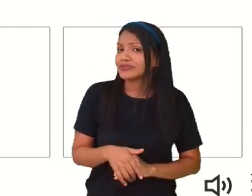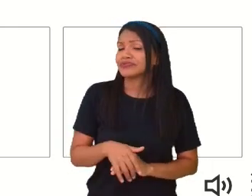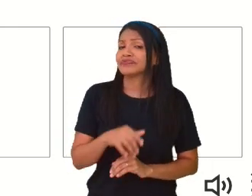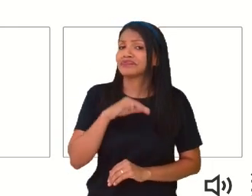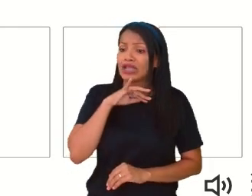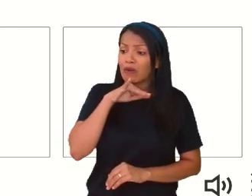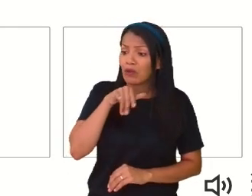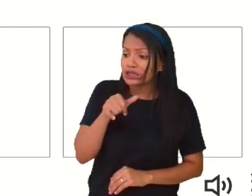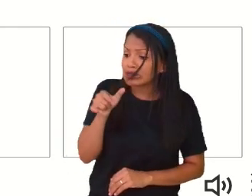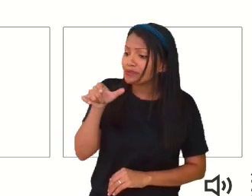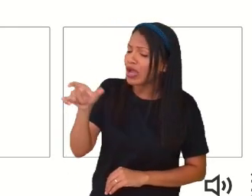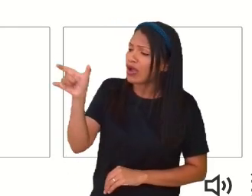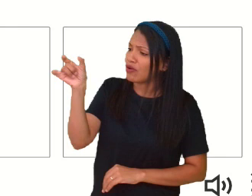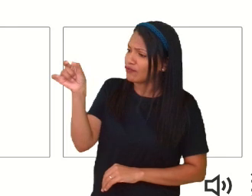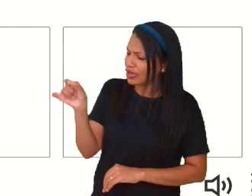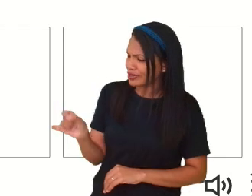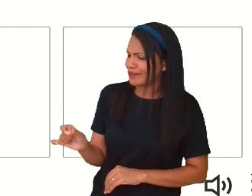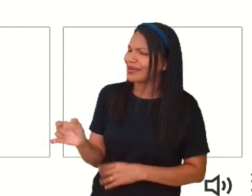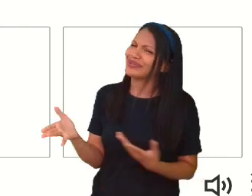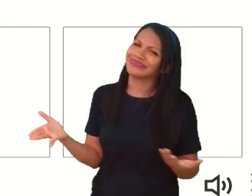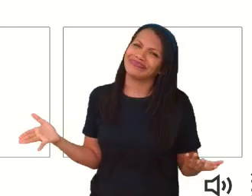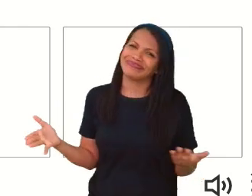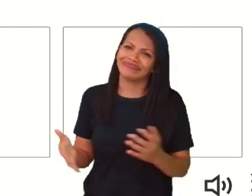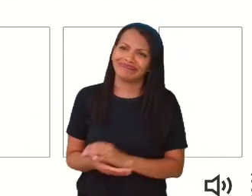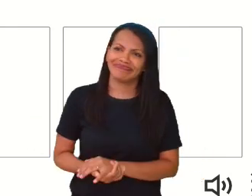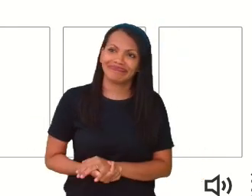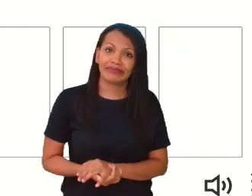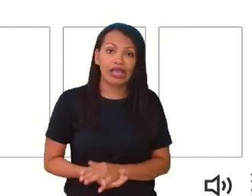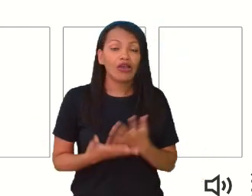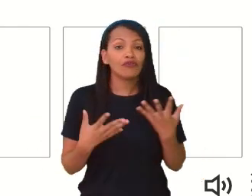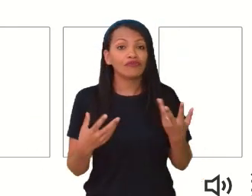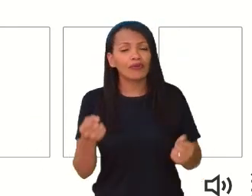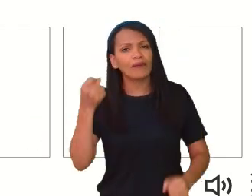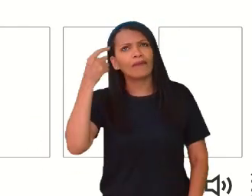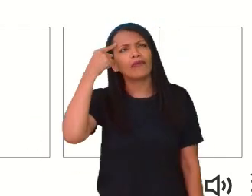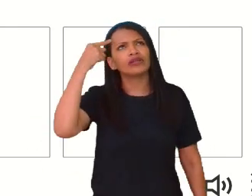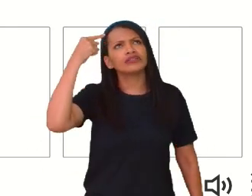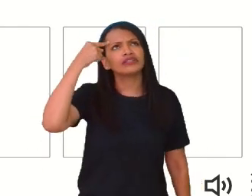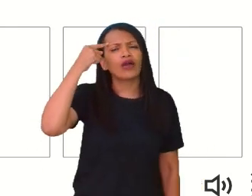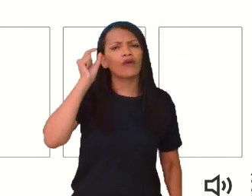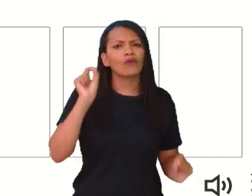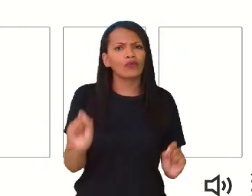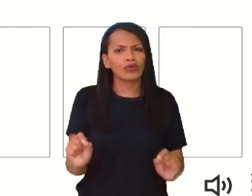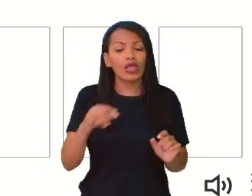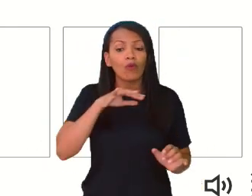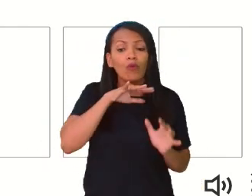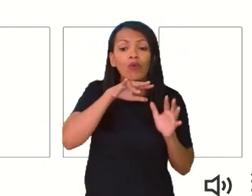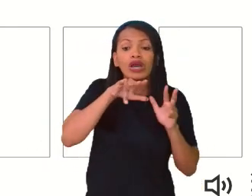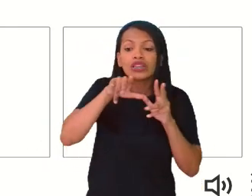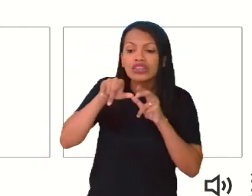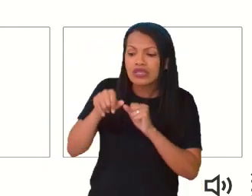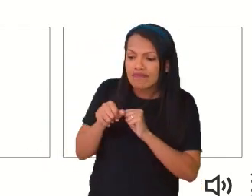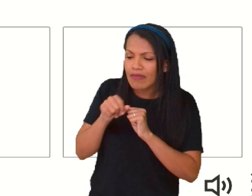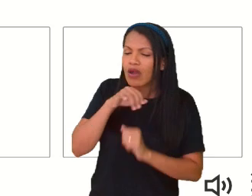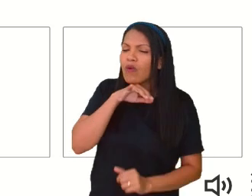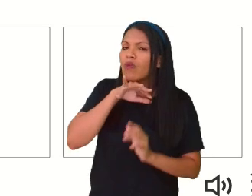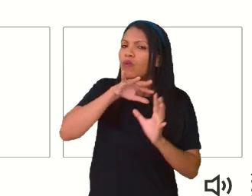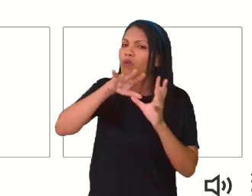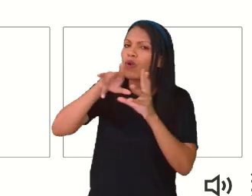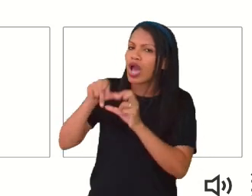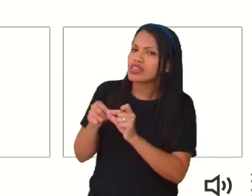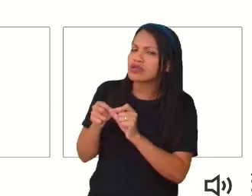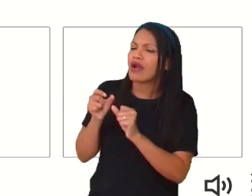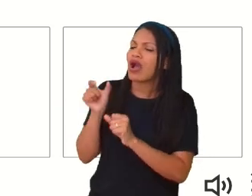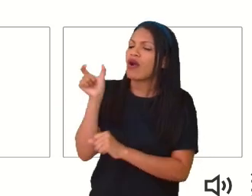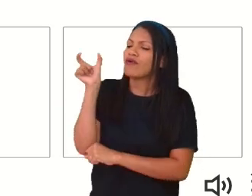jacaré, ele é um animal vertebrado. Então, vamos pensar assim, os animais vertebrados são aqueles que têm ossos. Então, vamos tentar